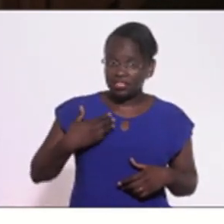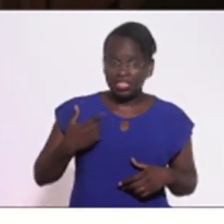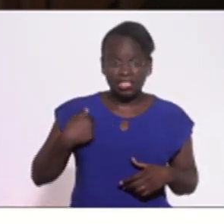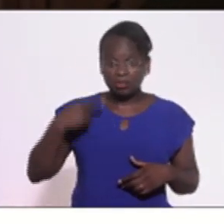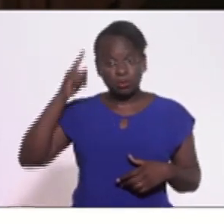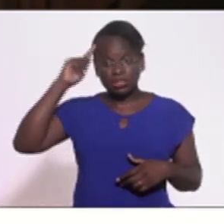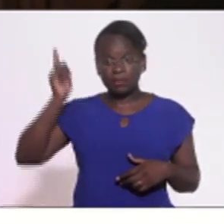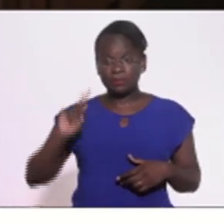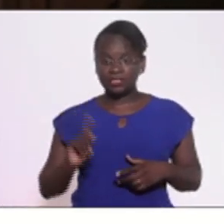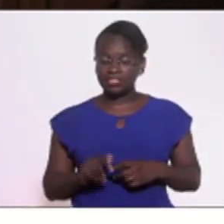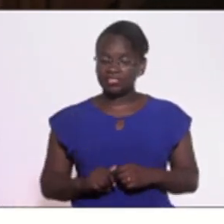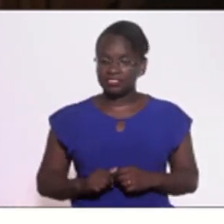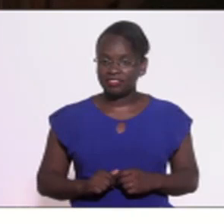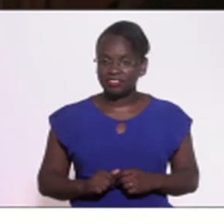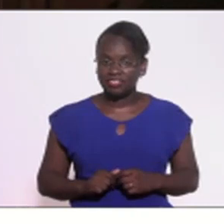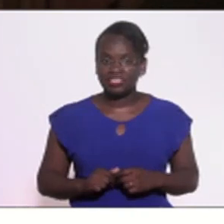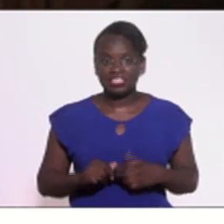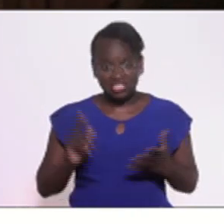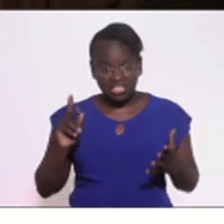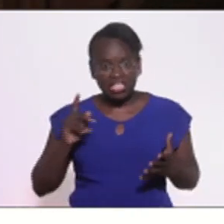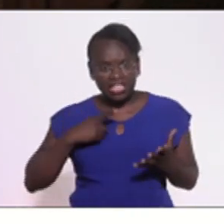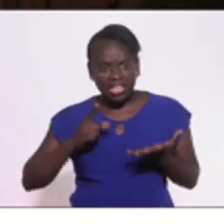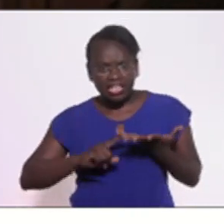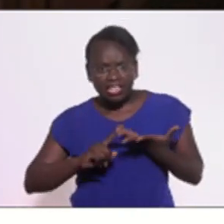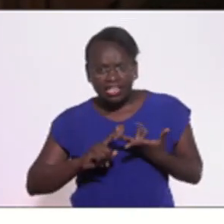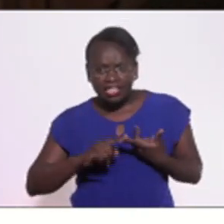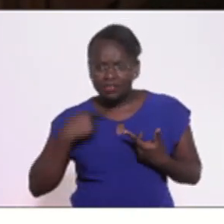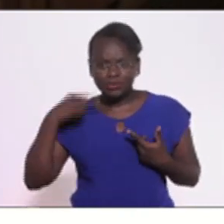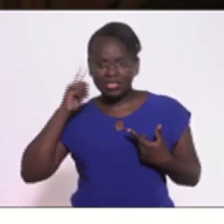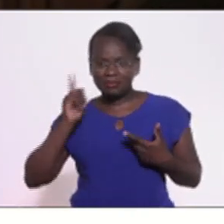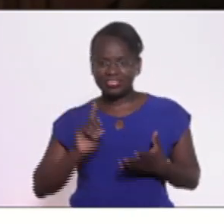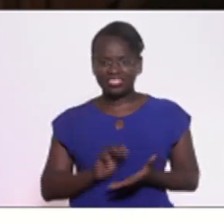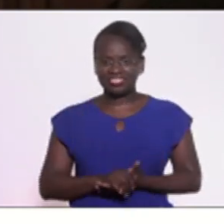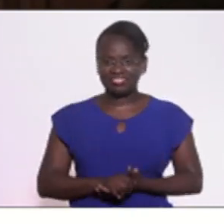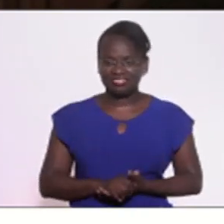mesmo imaginava que tinha essas características.